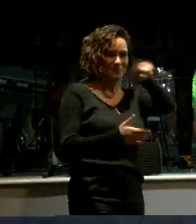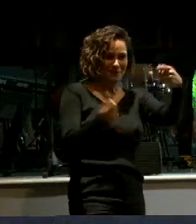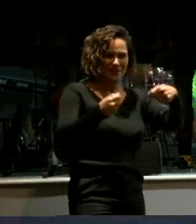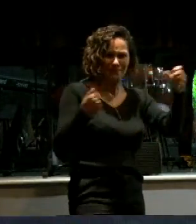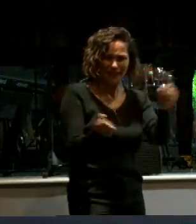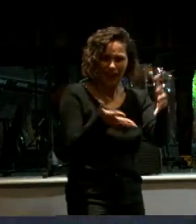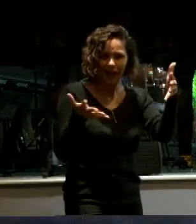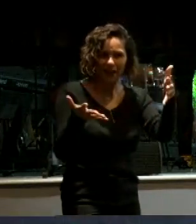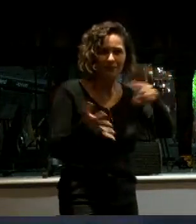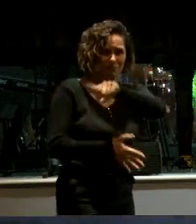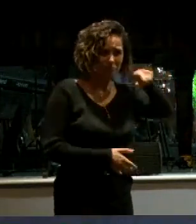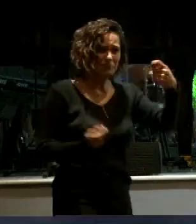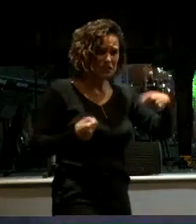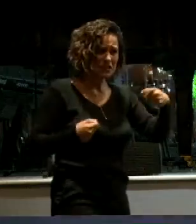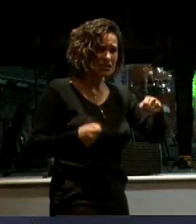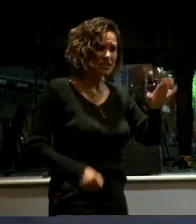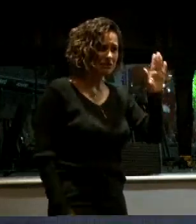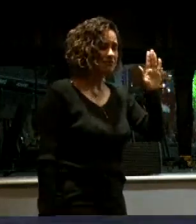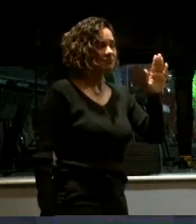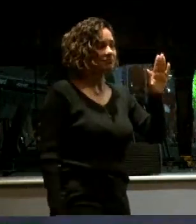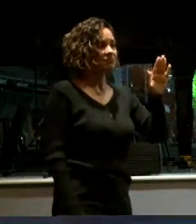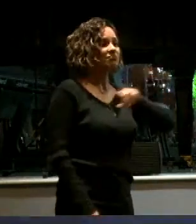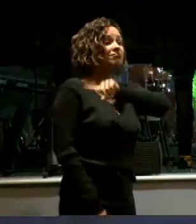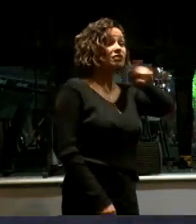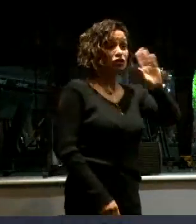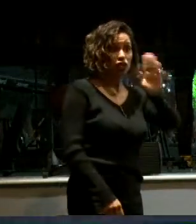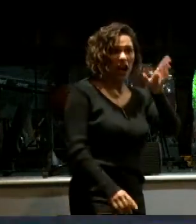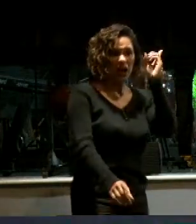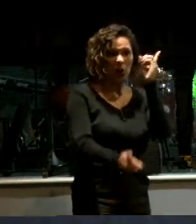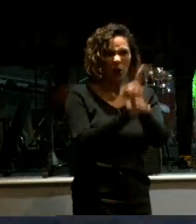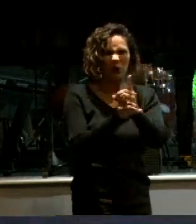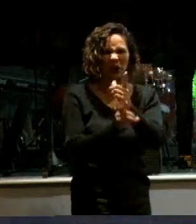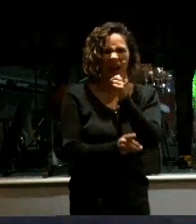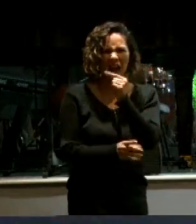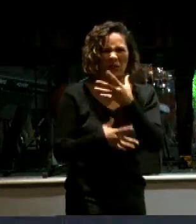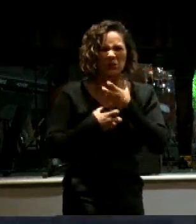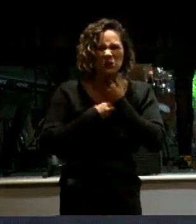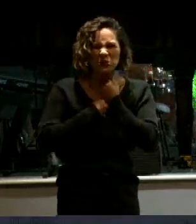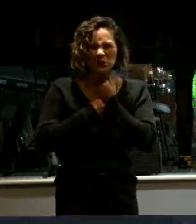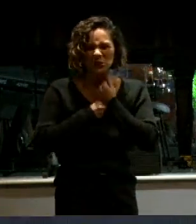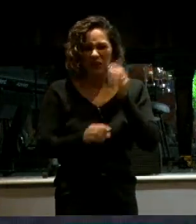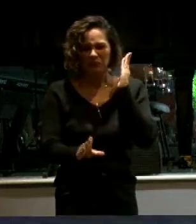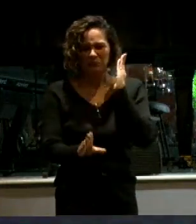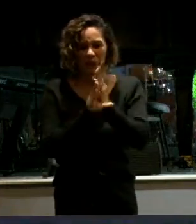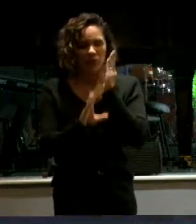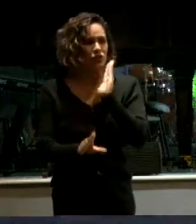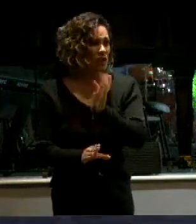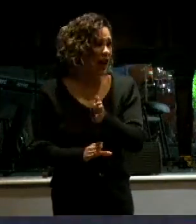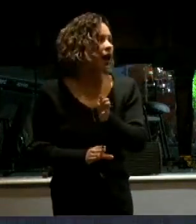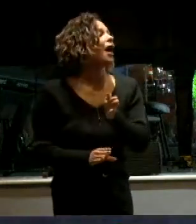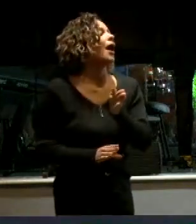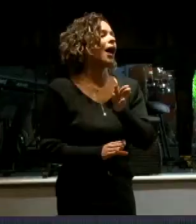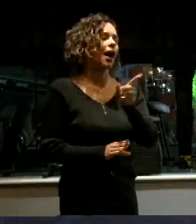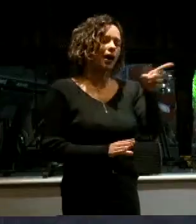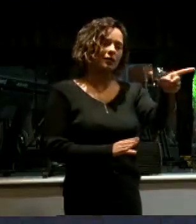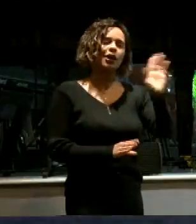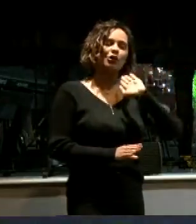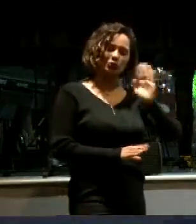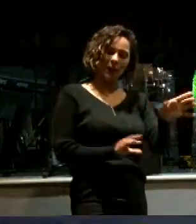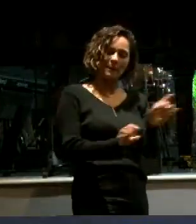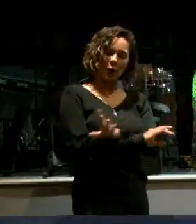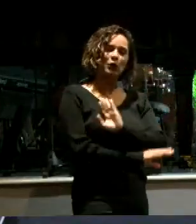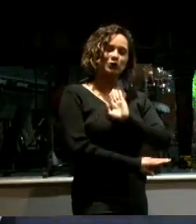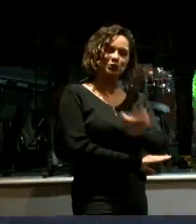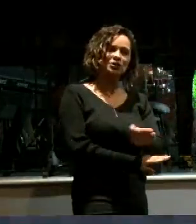Olha aí, gente. Quantos aqui estão encontrando a sua água amarga aí? Então se prepara. Começa, você pode ter duas